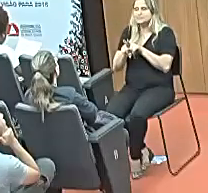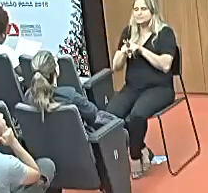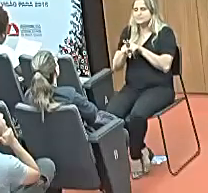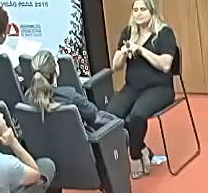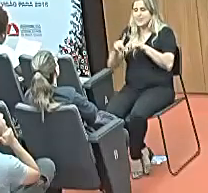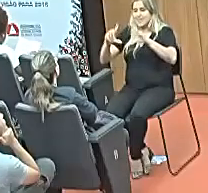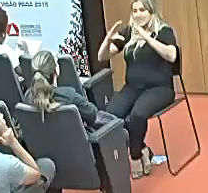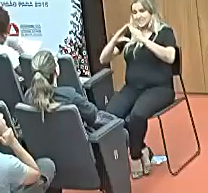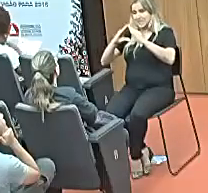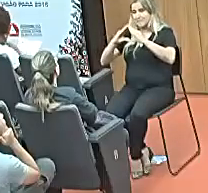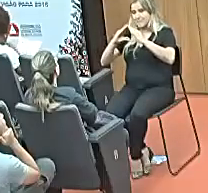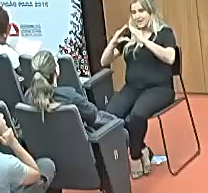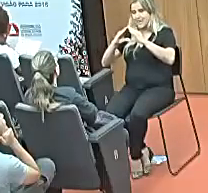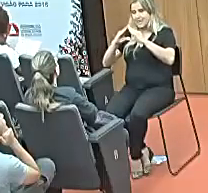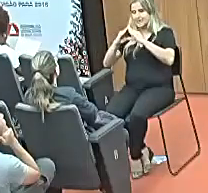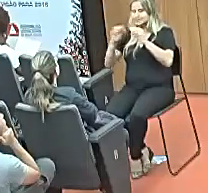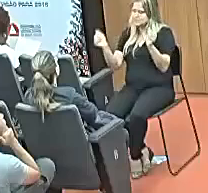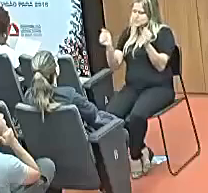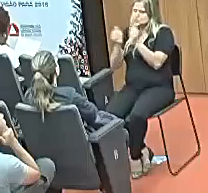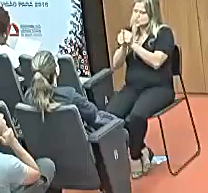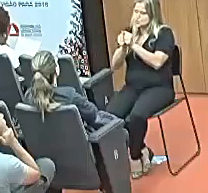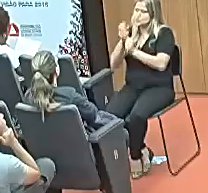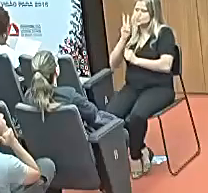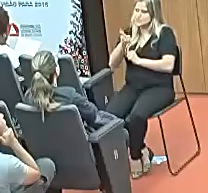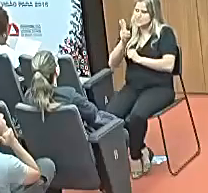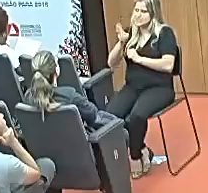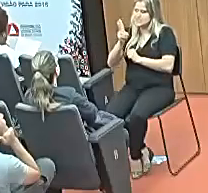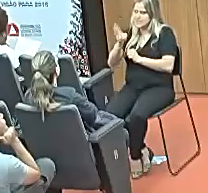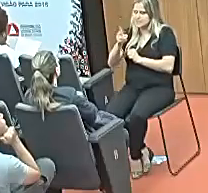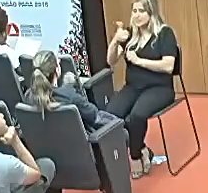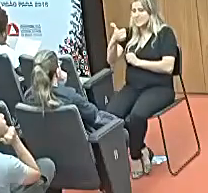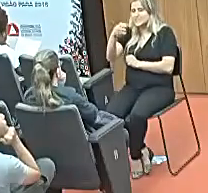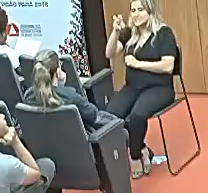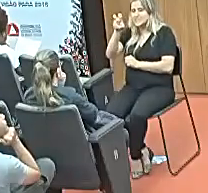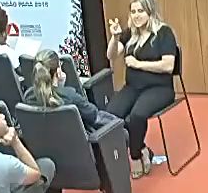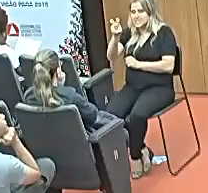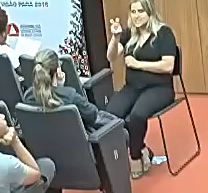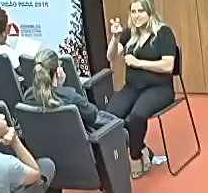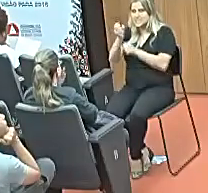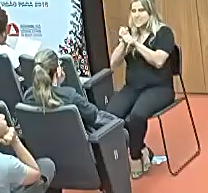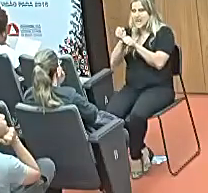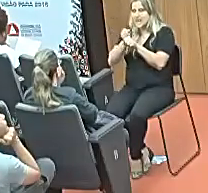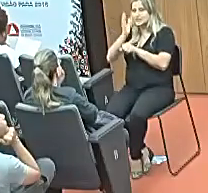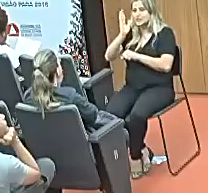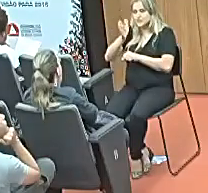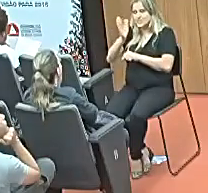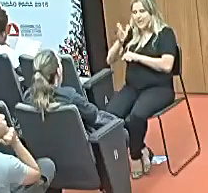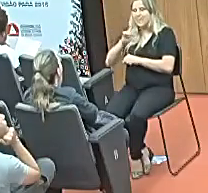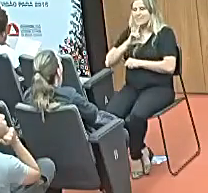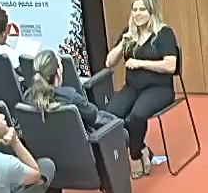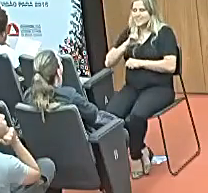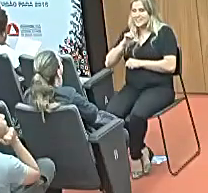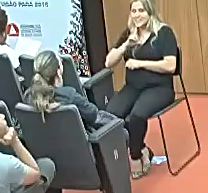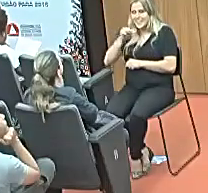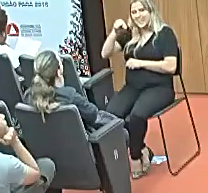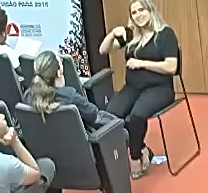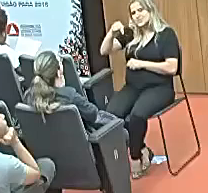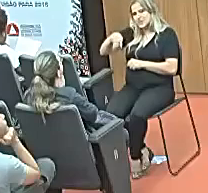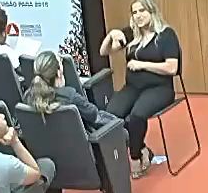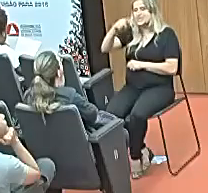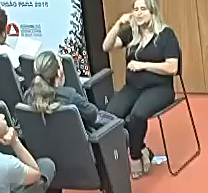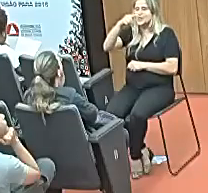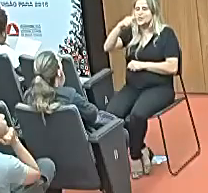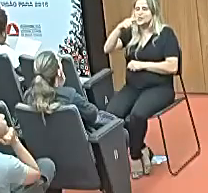assembléia foi uma parceira e esses 15 anos desta prática ela foi incorporada